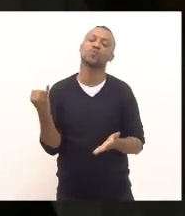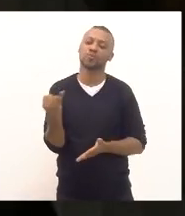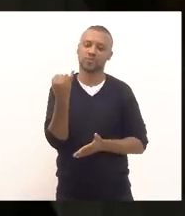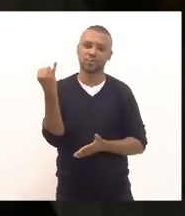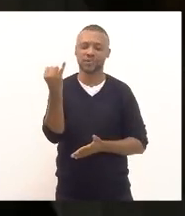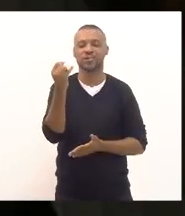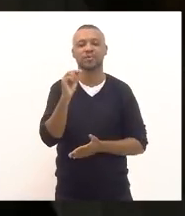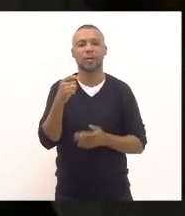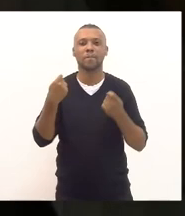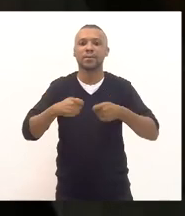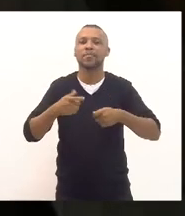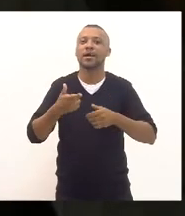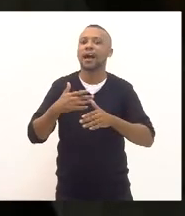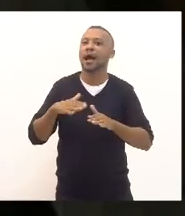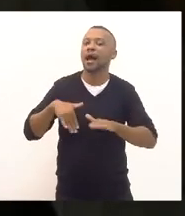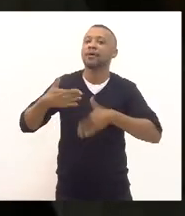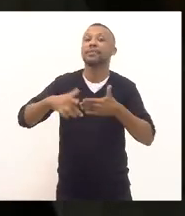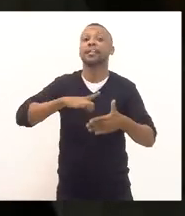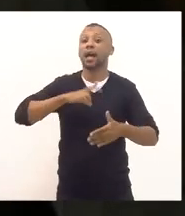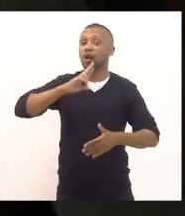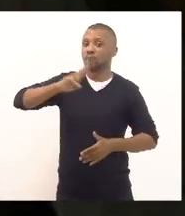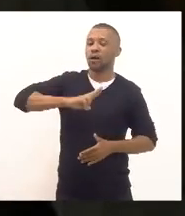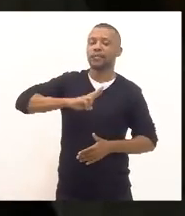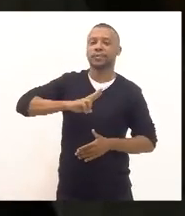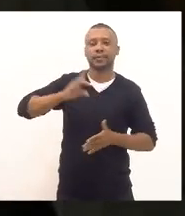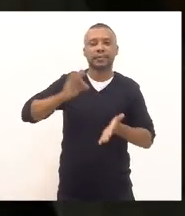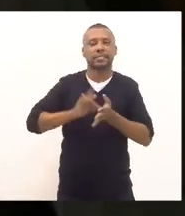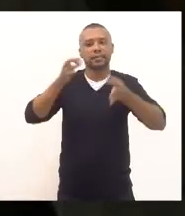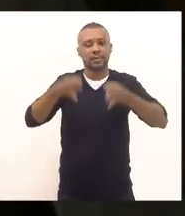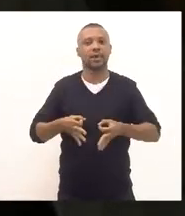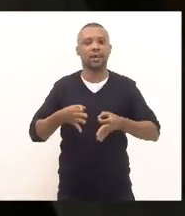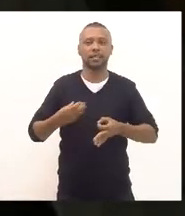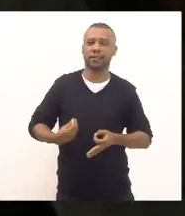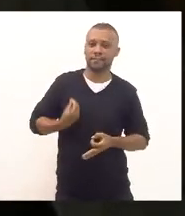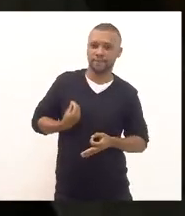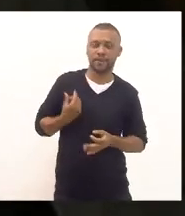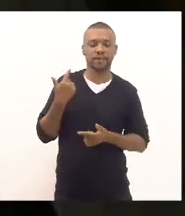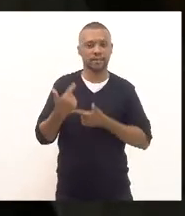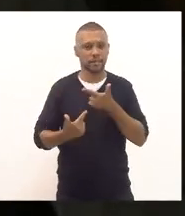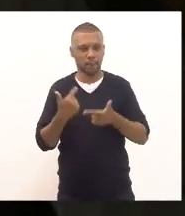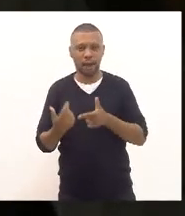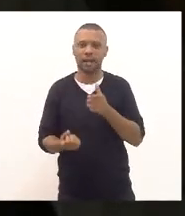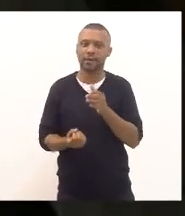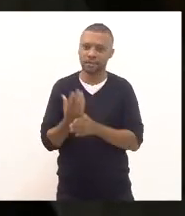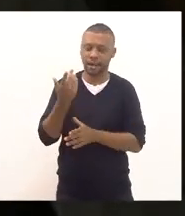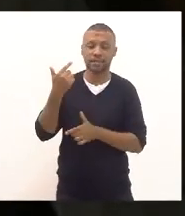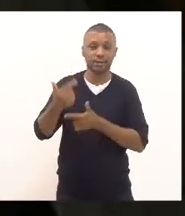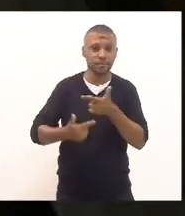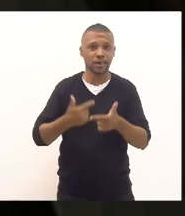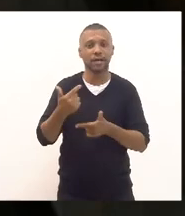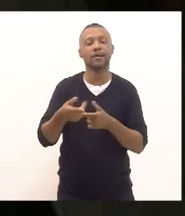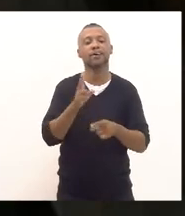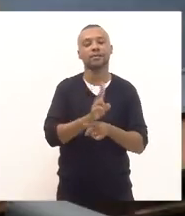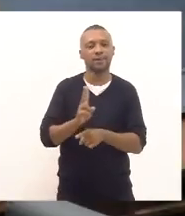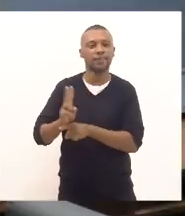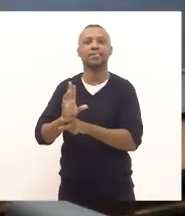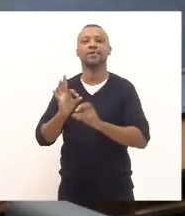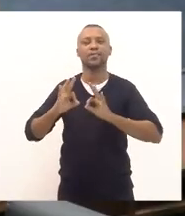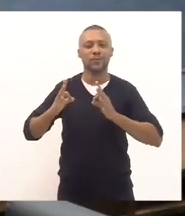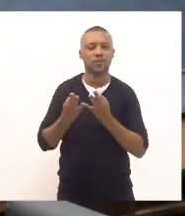importante precisamos avançar e ter respostas concretas para quem vive trabalha gera empregos e criar vírus pelo oeste do